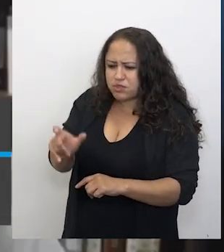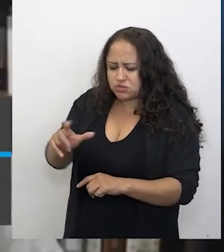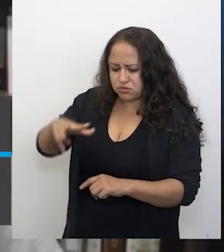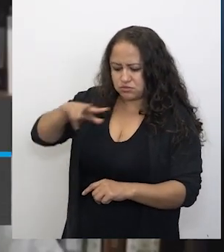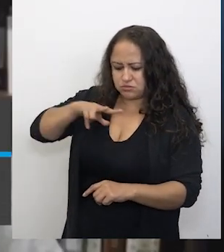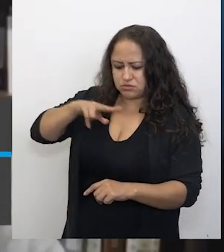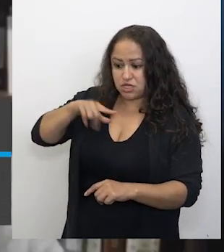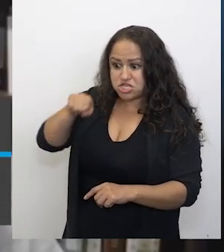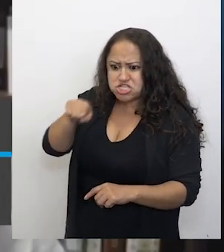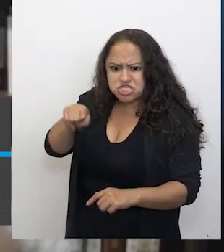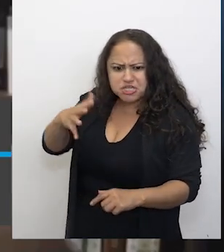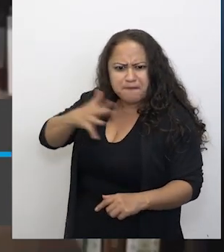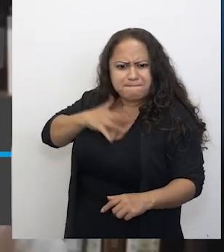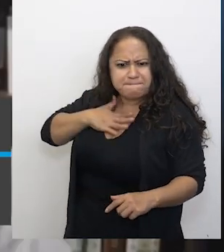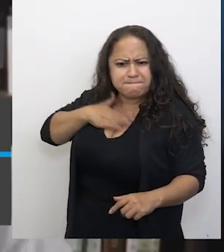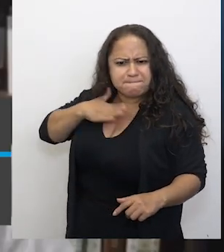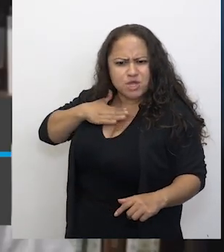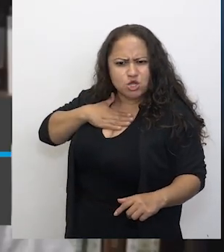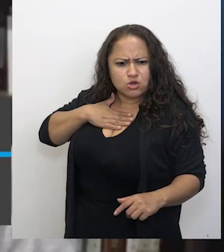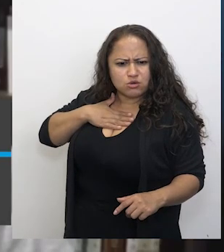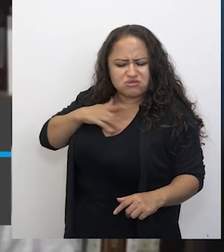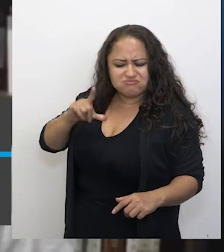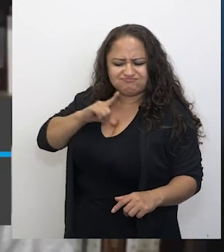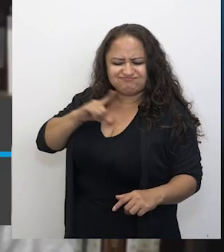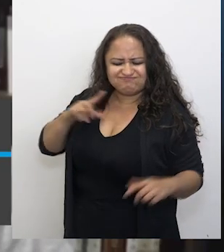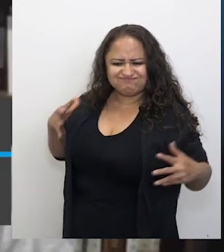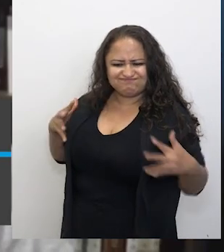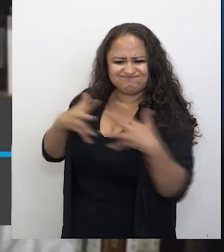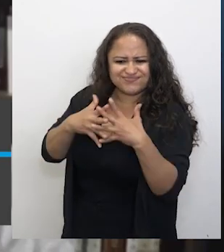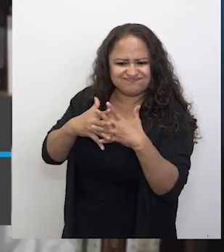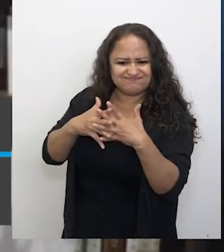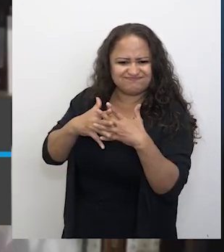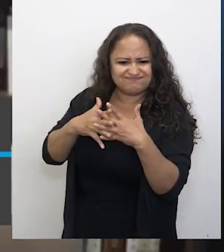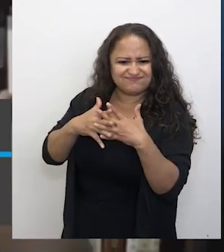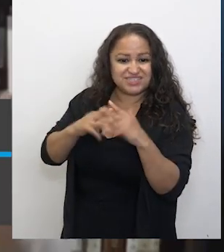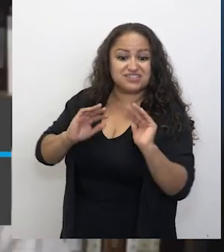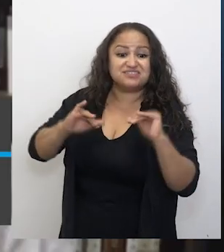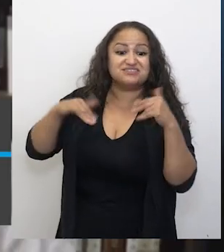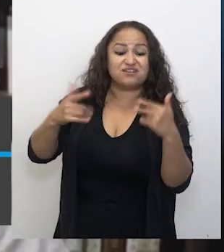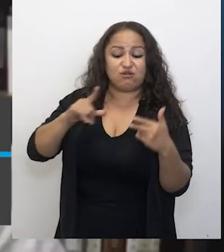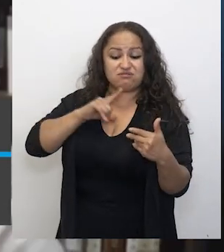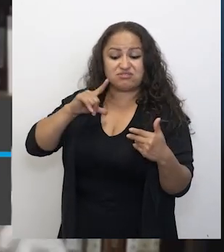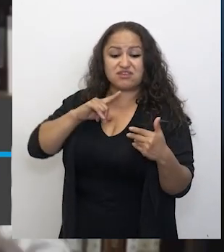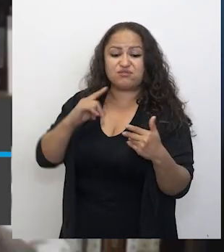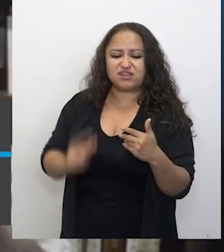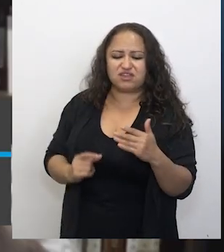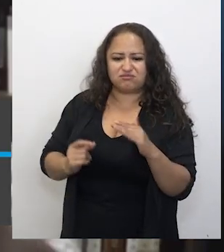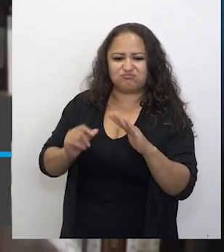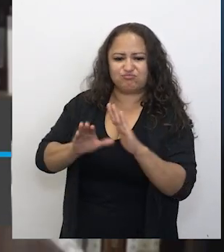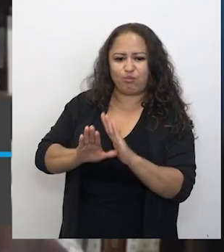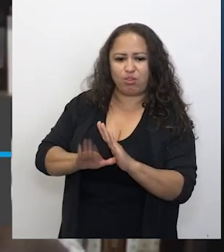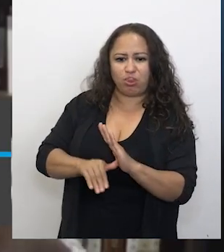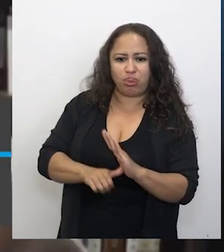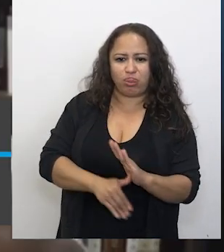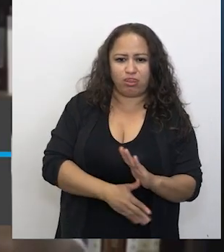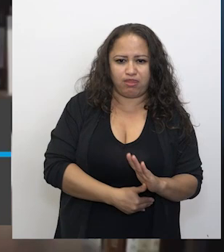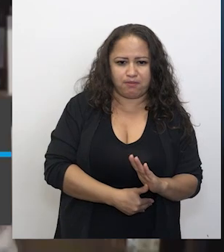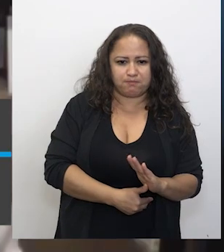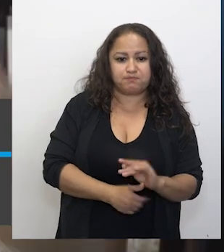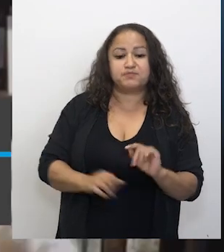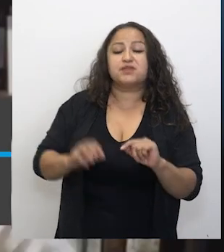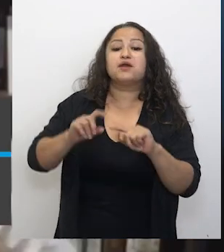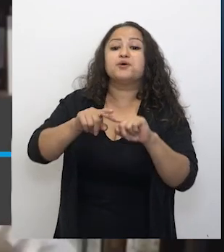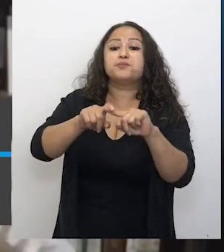isso aqui é meu, gera-se conflitos, né? Gera-se uma corrupção. E é justamente, né,